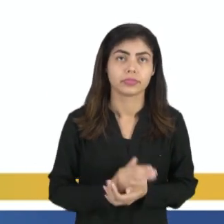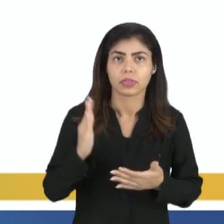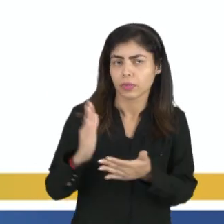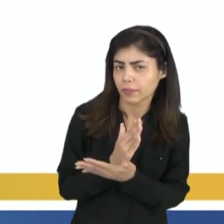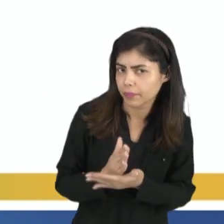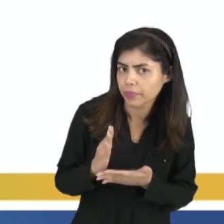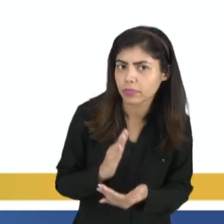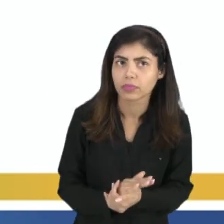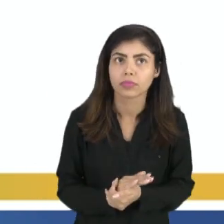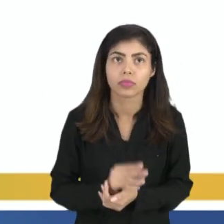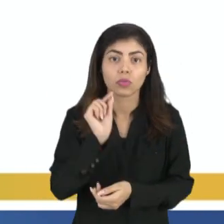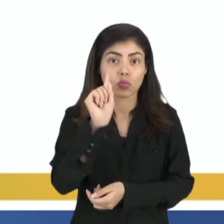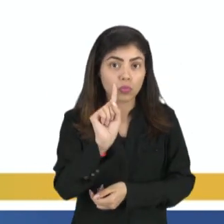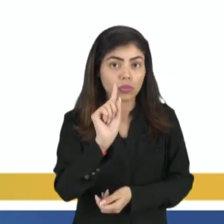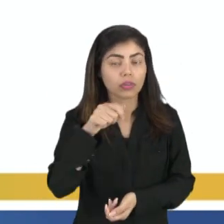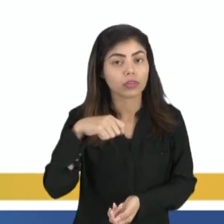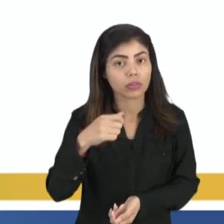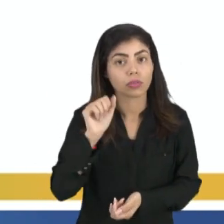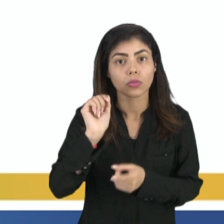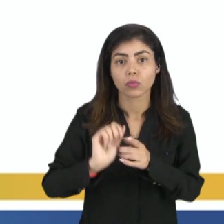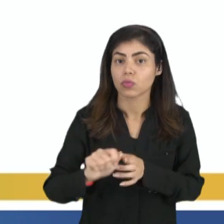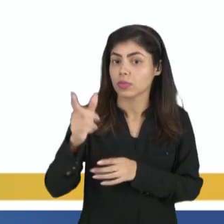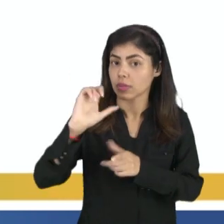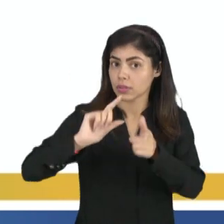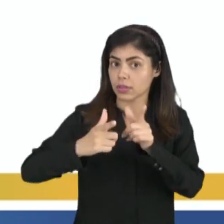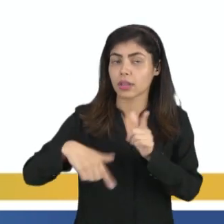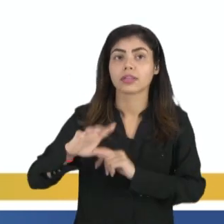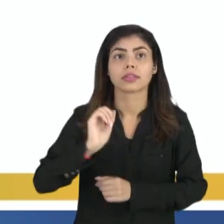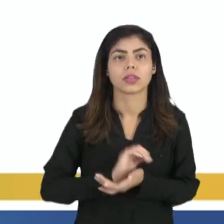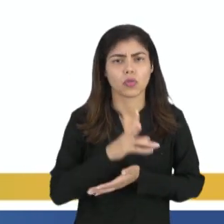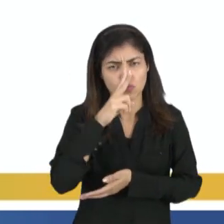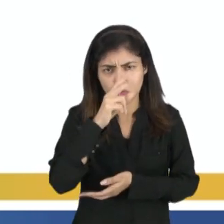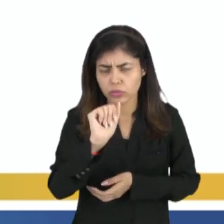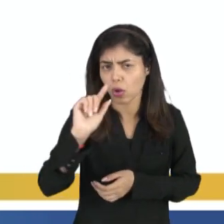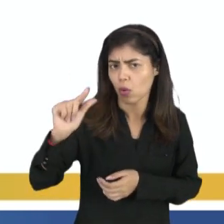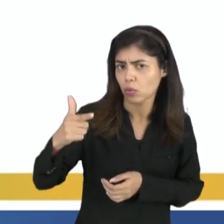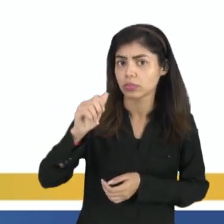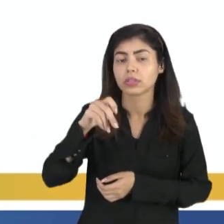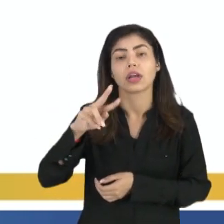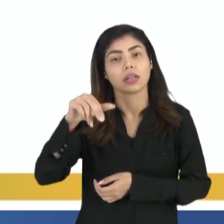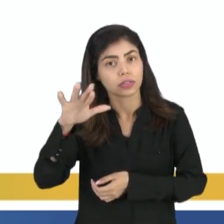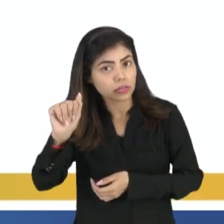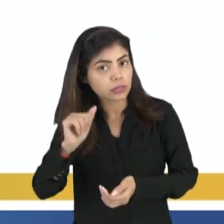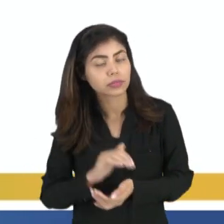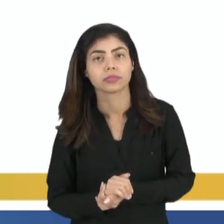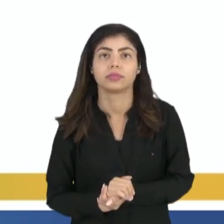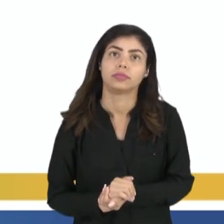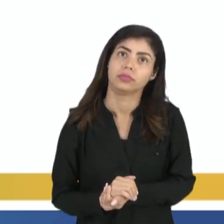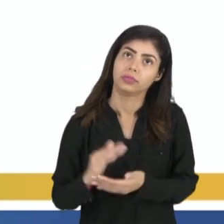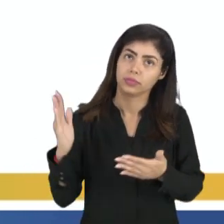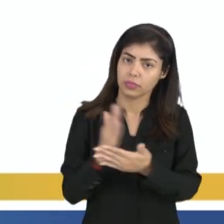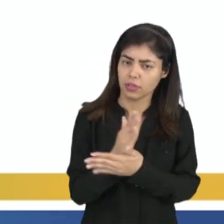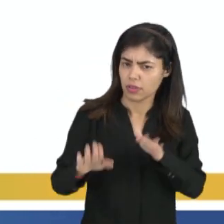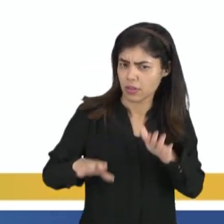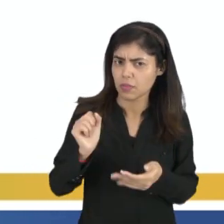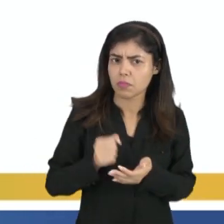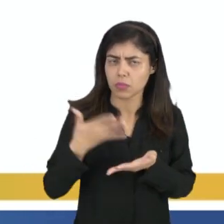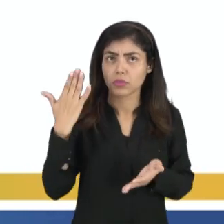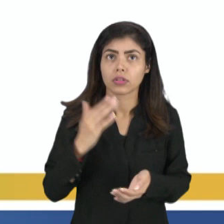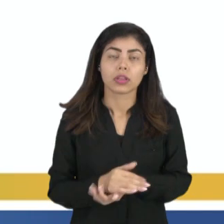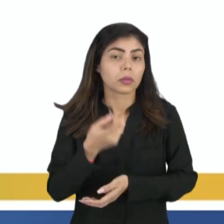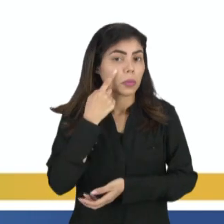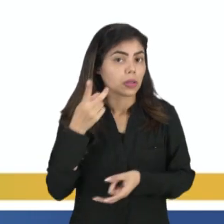algumas nós temos aí uma se lá batendo a sílaba tônica outra à tona isso vai variar de mais